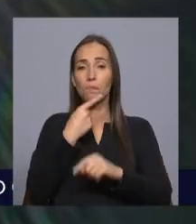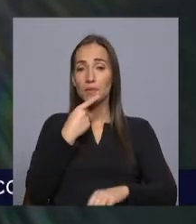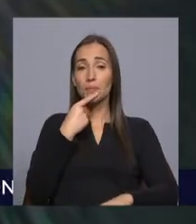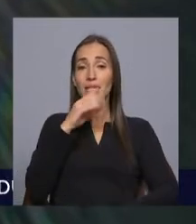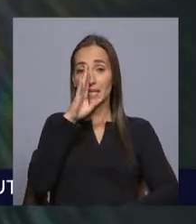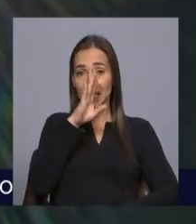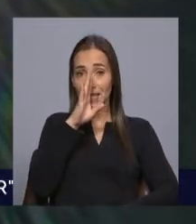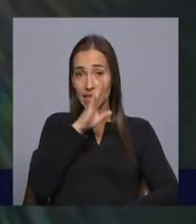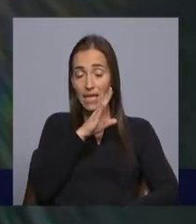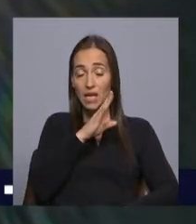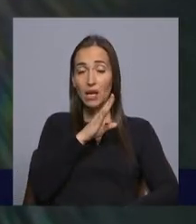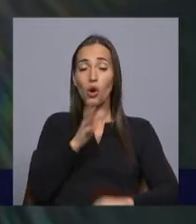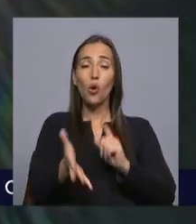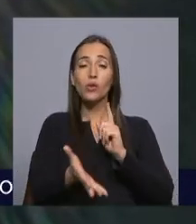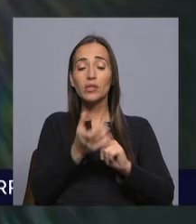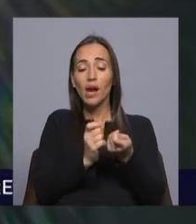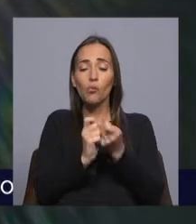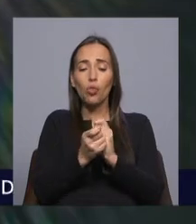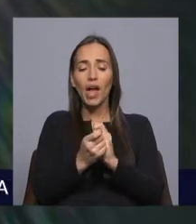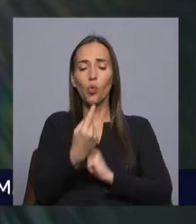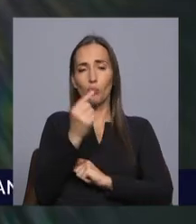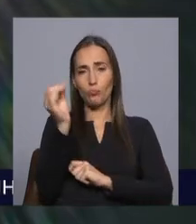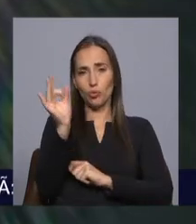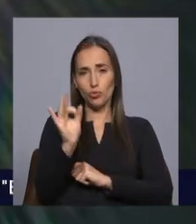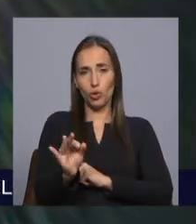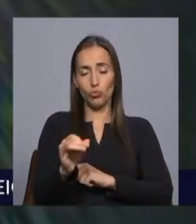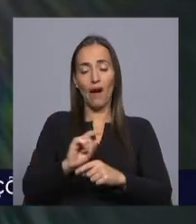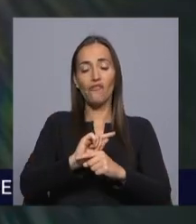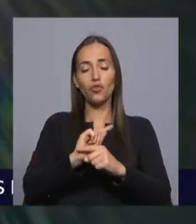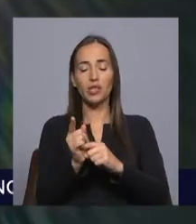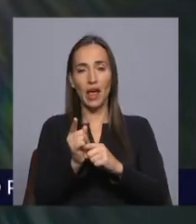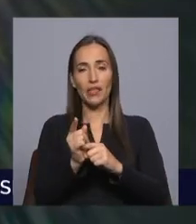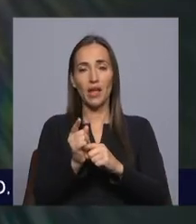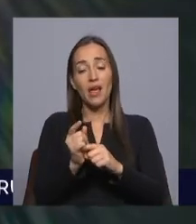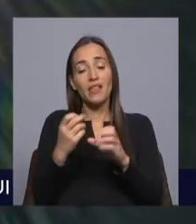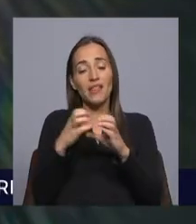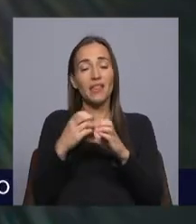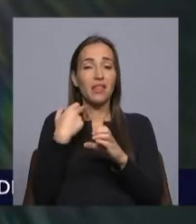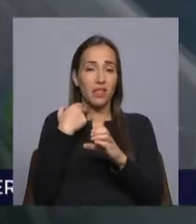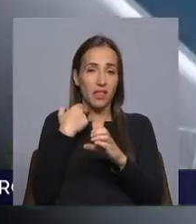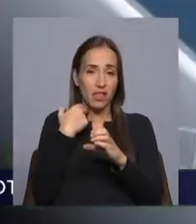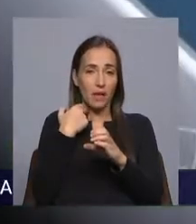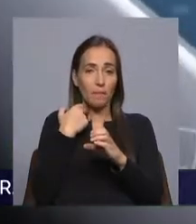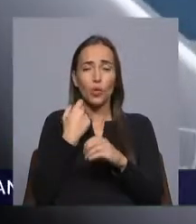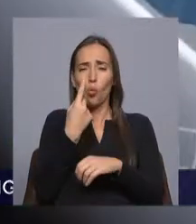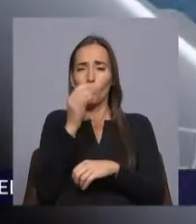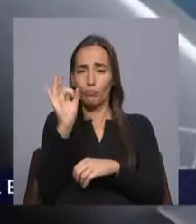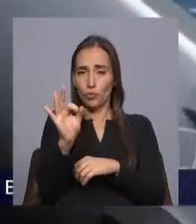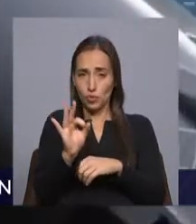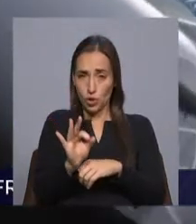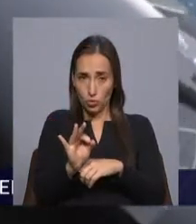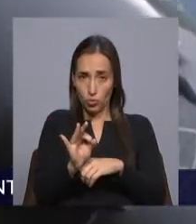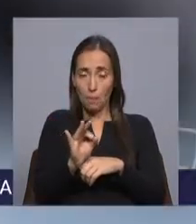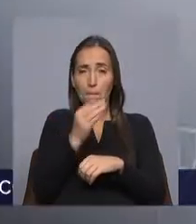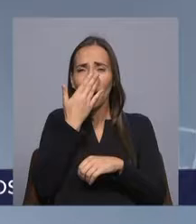em 1% a velocidade, precisamente, desta Lua mais pequenininha. Basta 1% Parece para... pouco, mas isso chega para... Mas chega